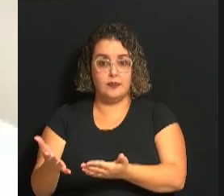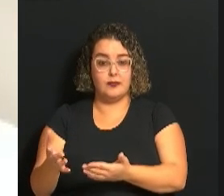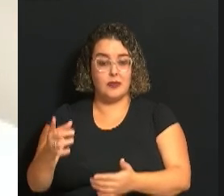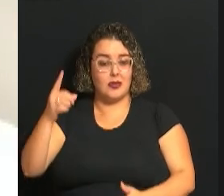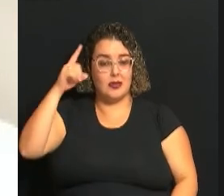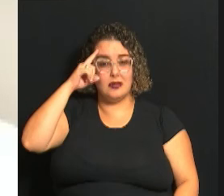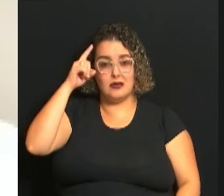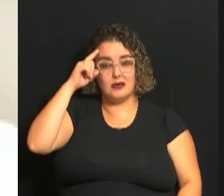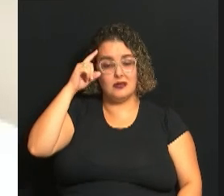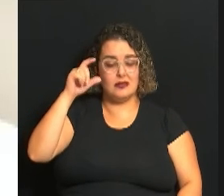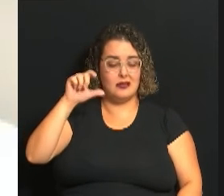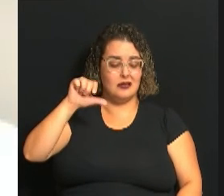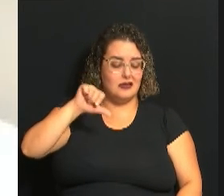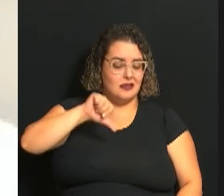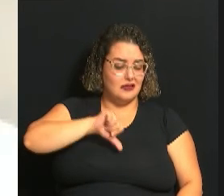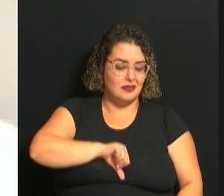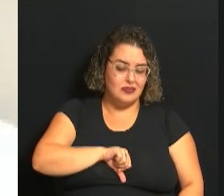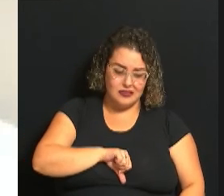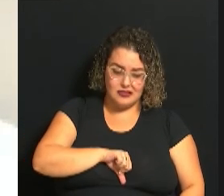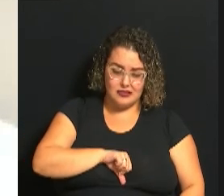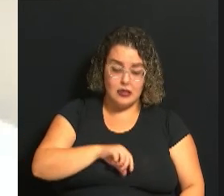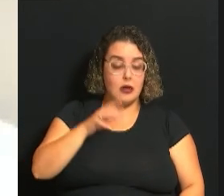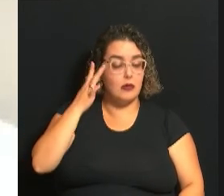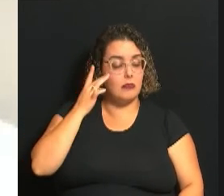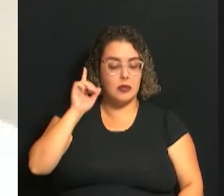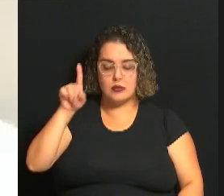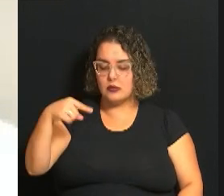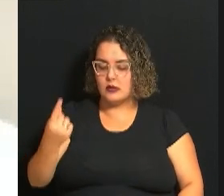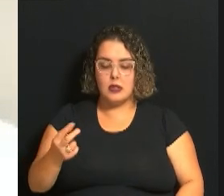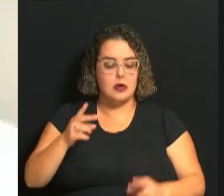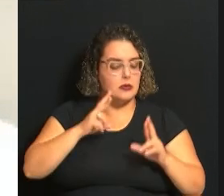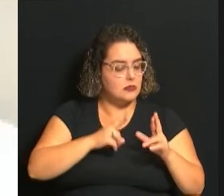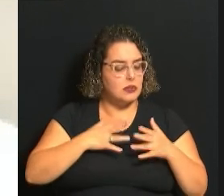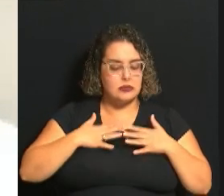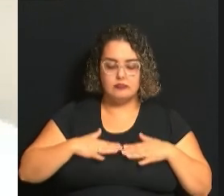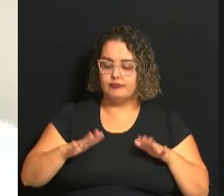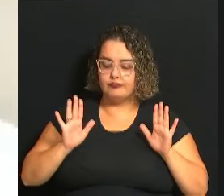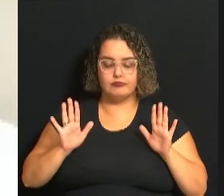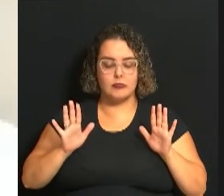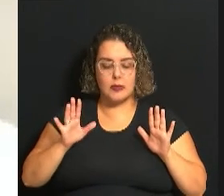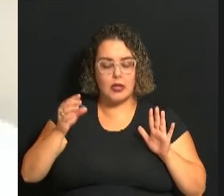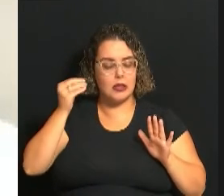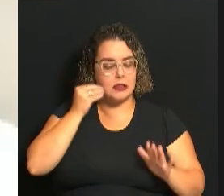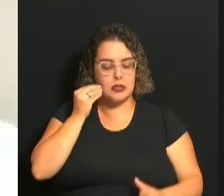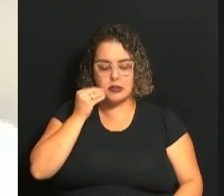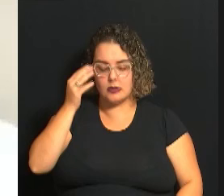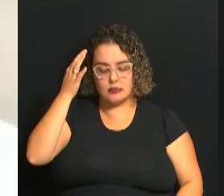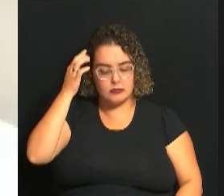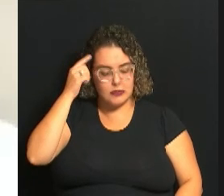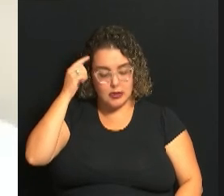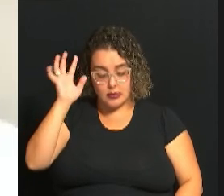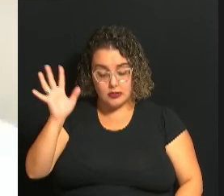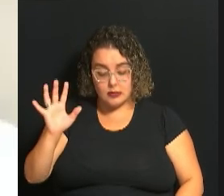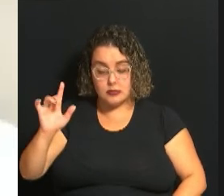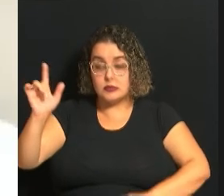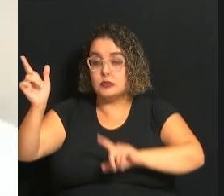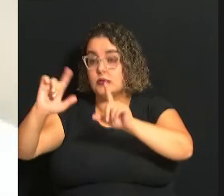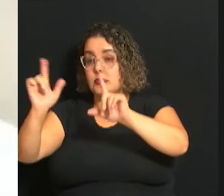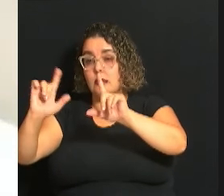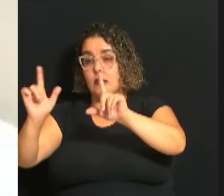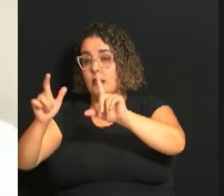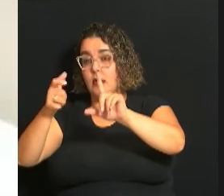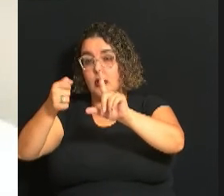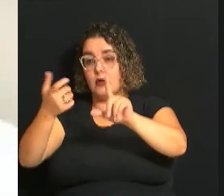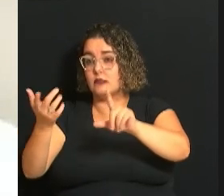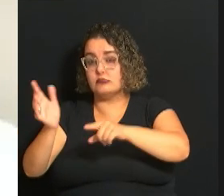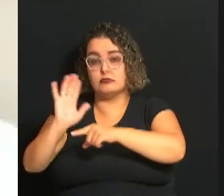muito mal, eu falava, amanhã é outro dia, vou deitar, vou descansar, vou tentar não pensar nisso, assistir um filme com meu marido, né? Ligar para alguém para